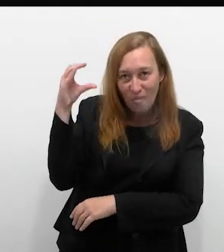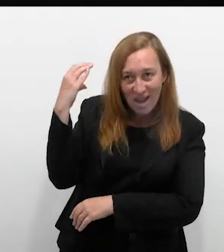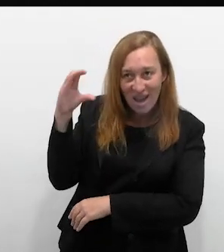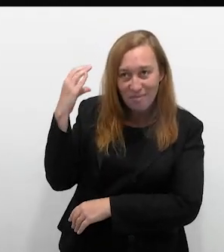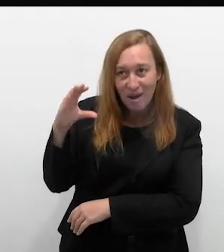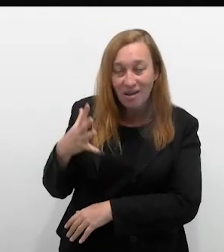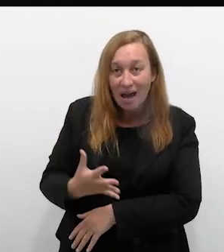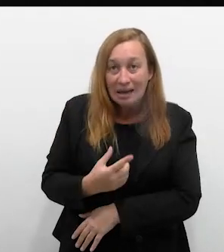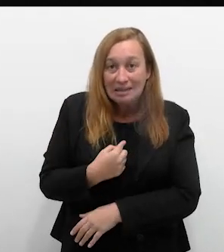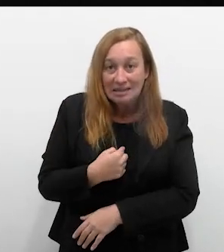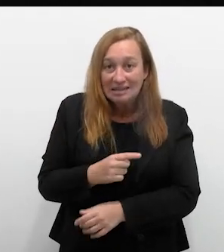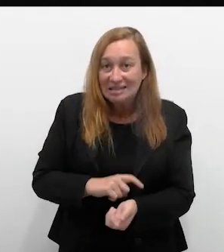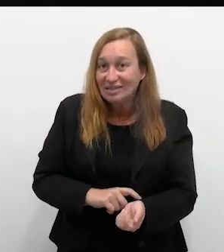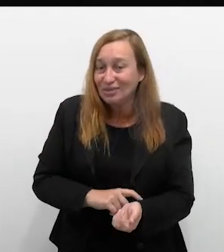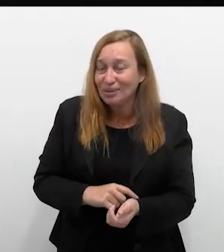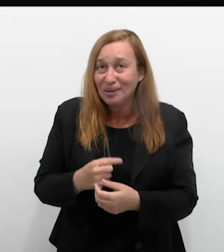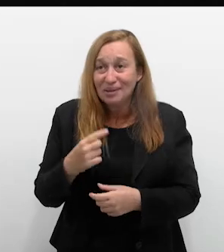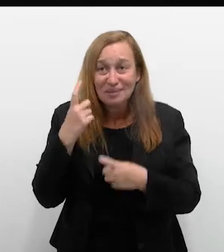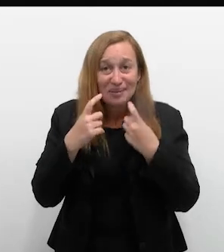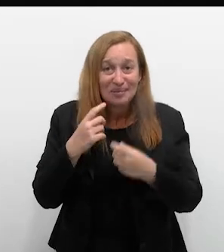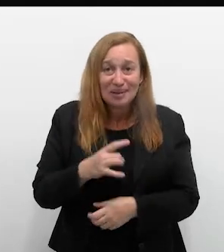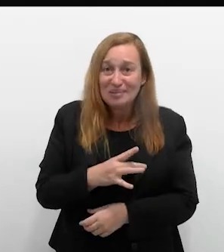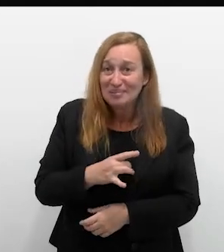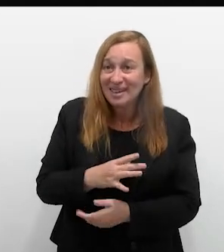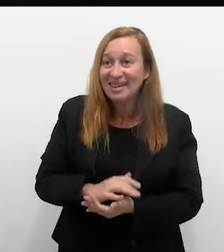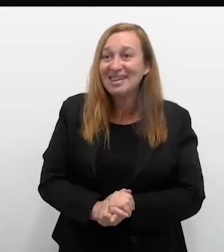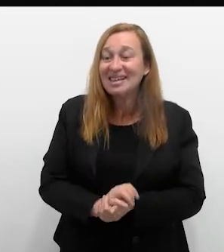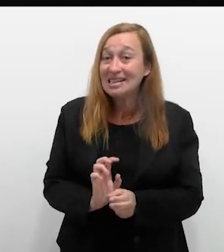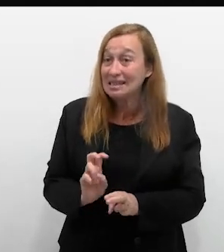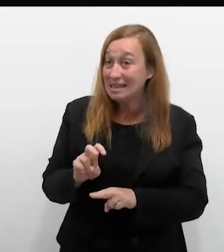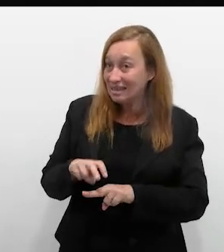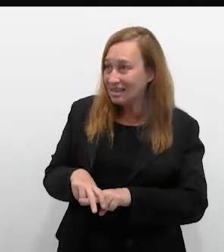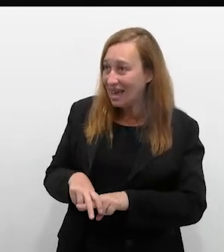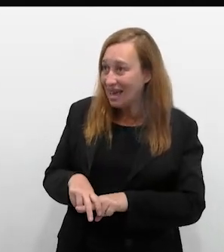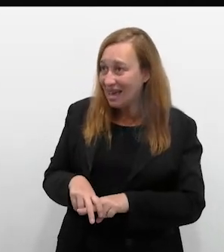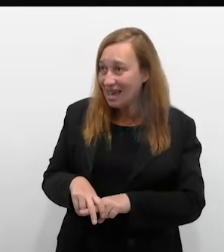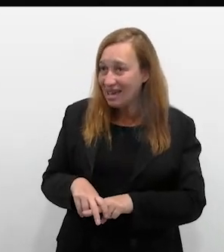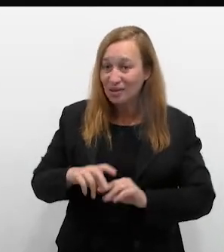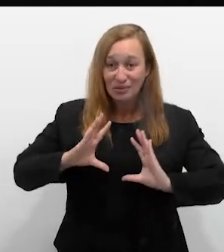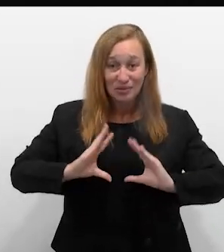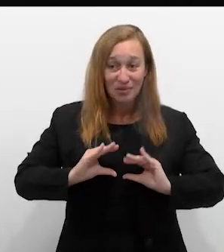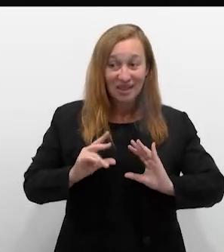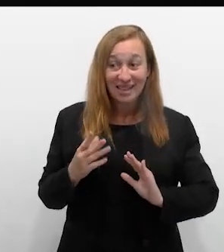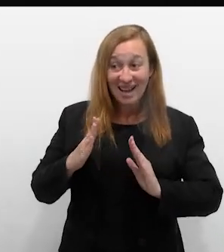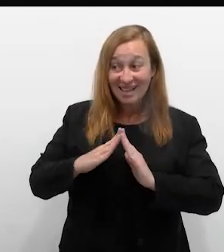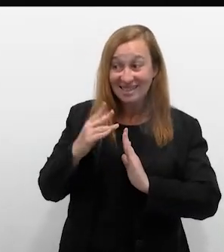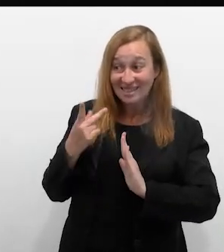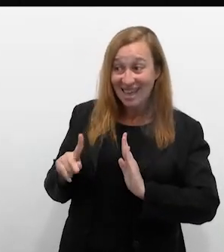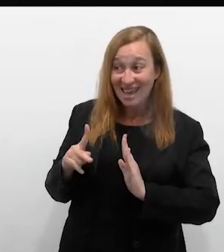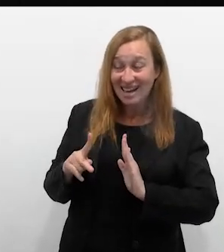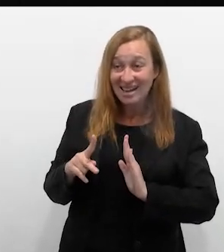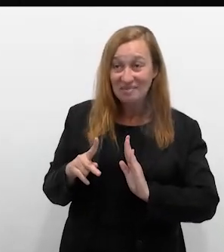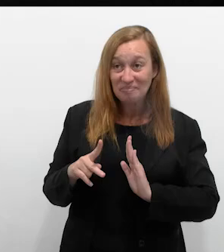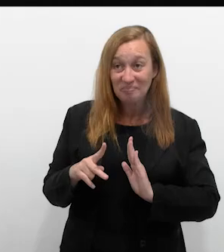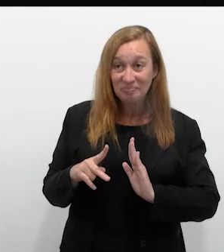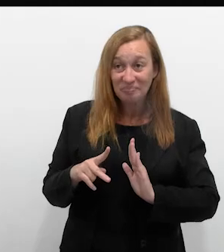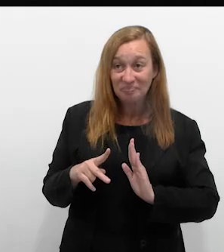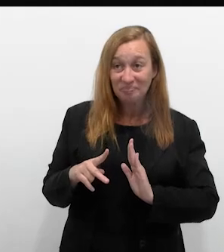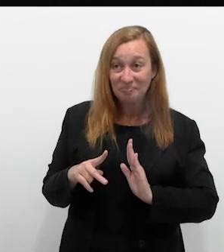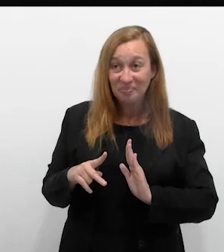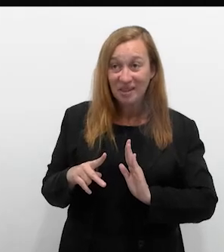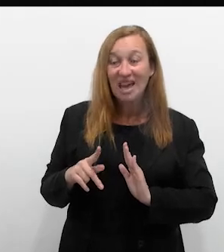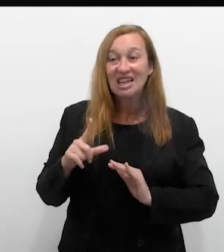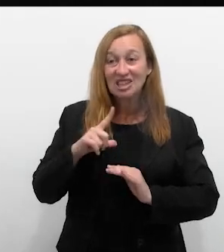vez, lá em Copacabana, assustado, acanhado, com medo. Sentei, me lembro de sentar no sofá da casa dela